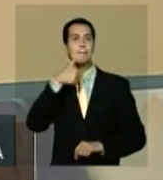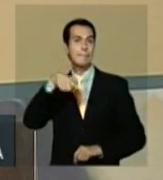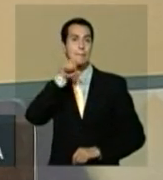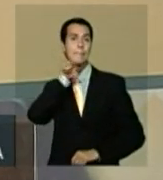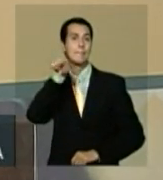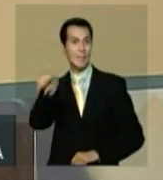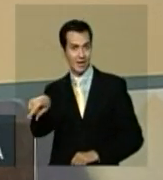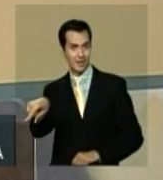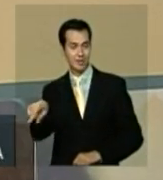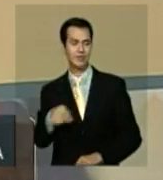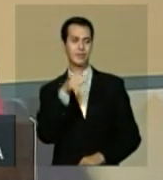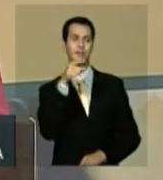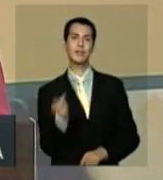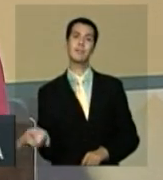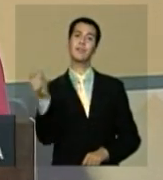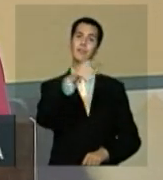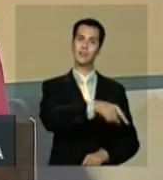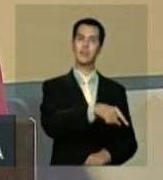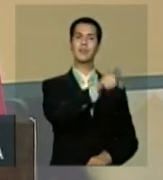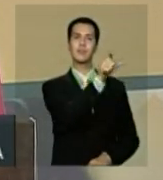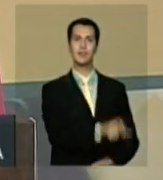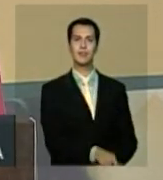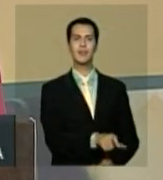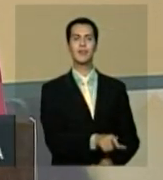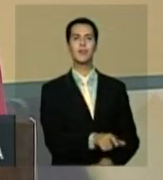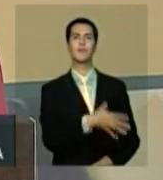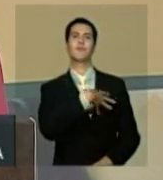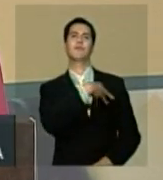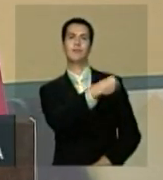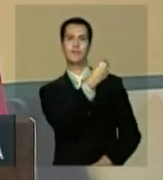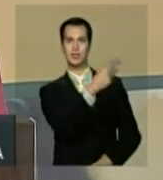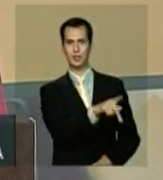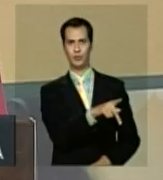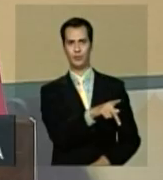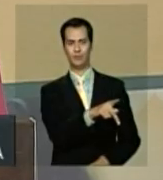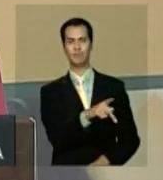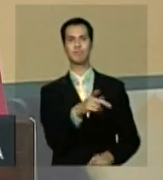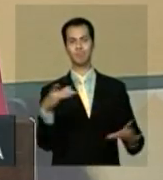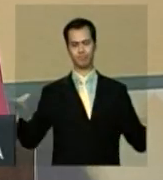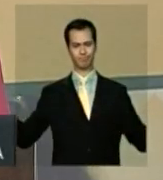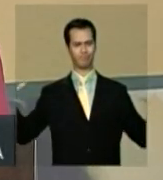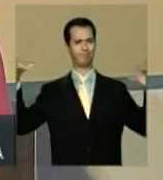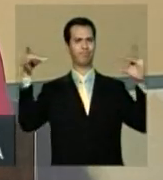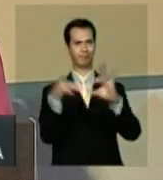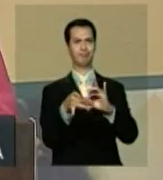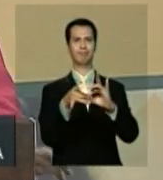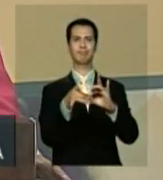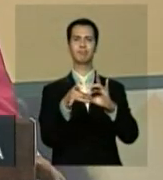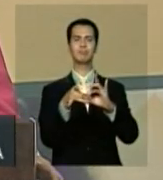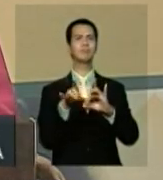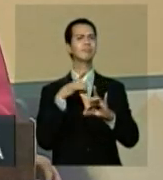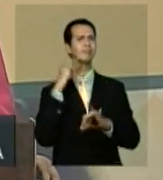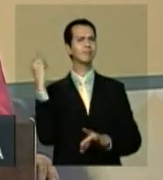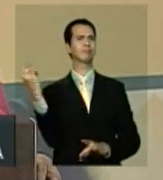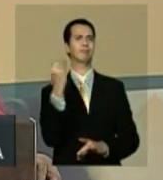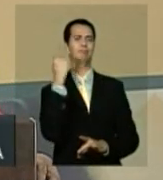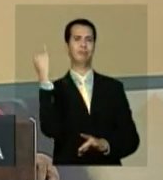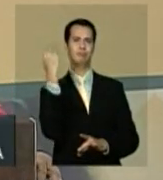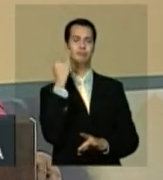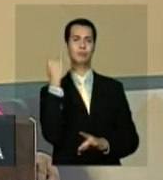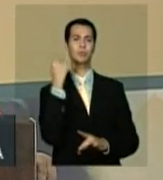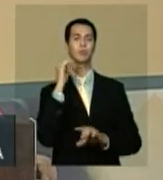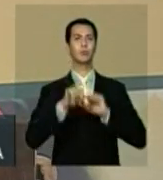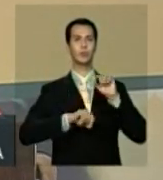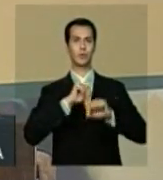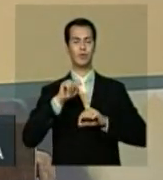criança tanto a mãe quanto a criança são elos fortes e insubstituíveis na transmissão da